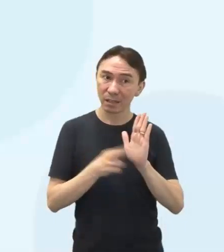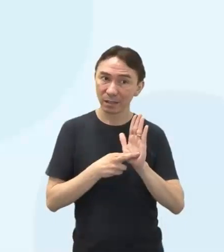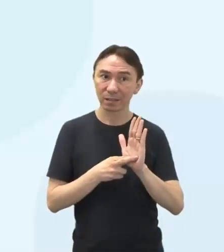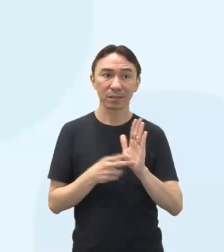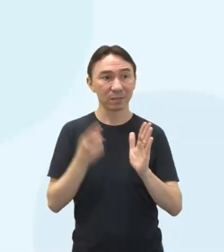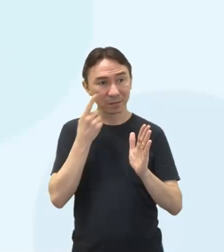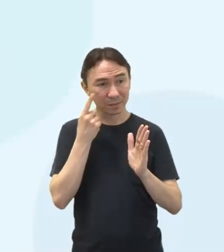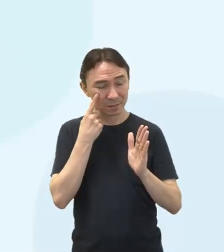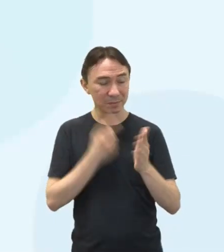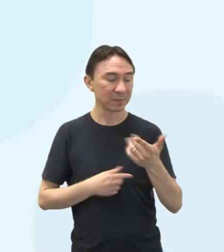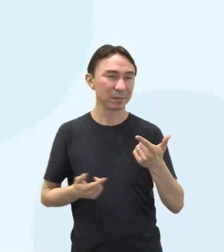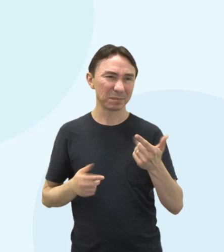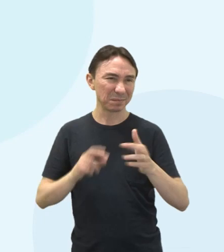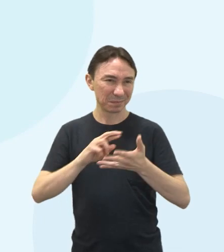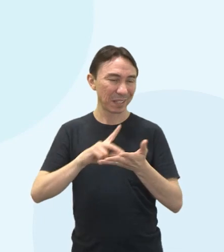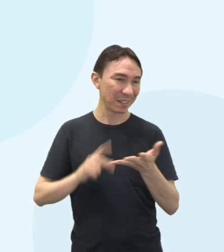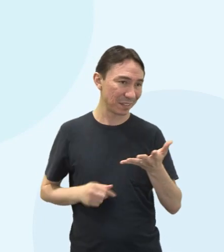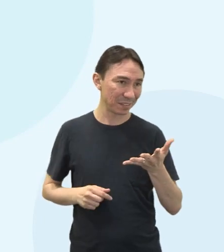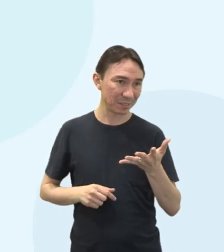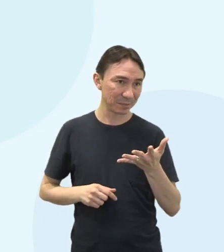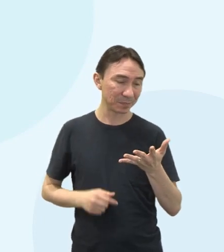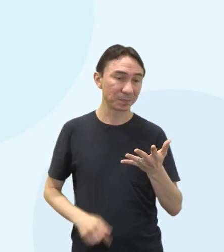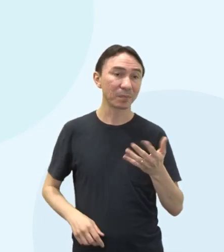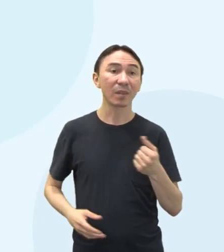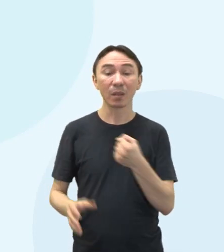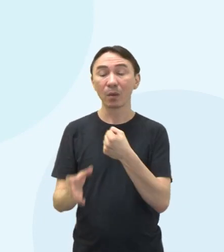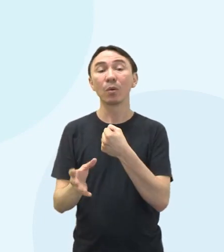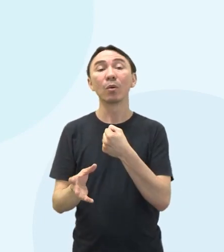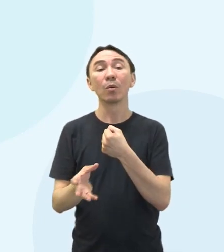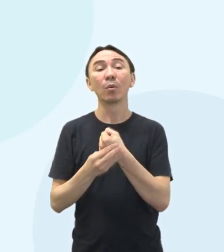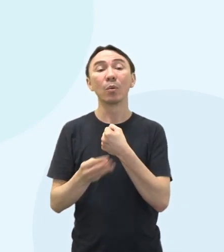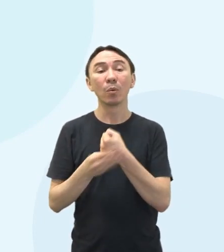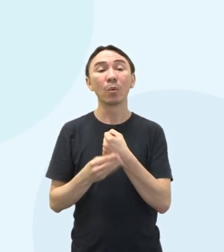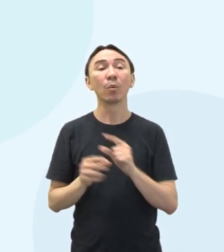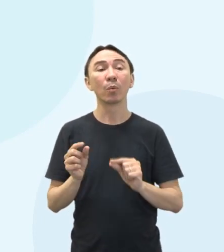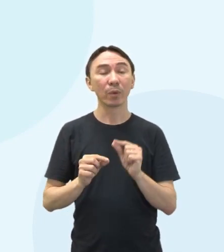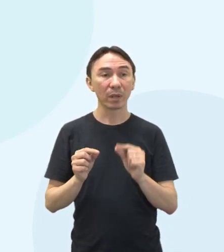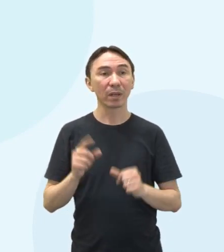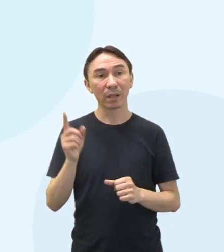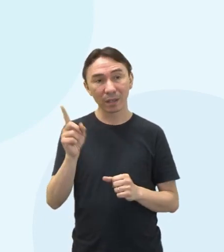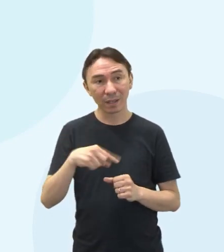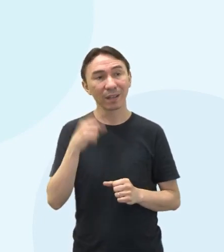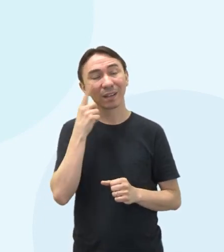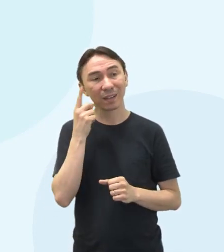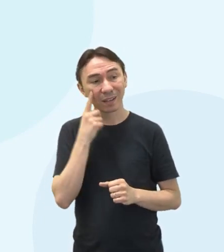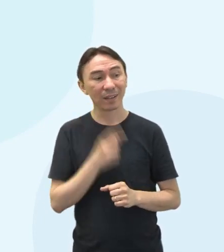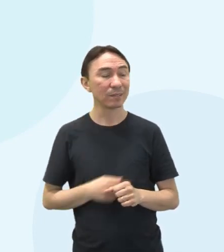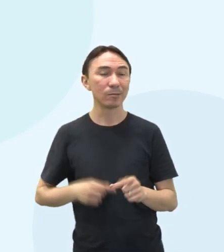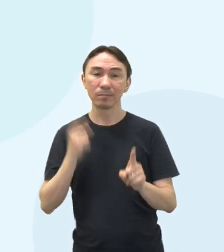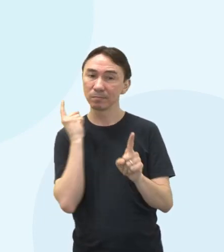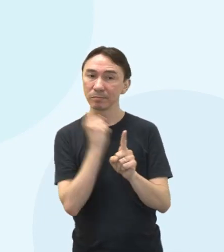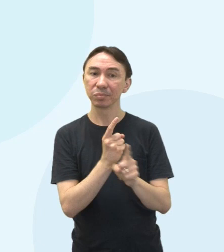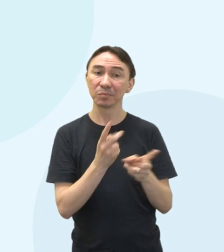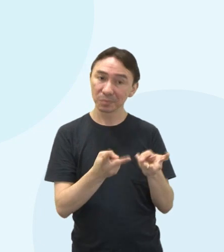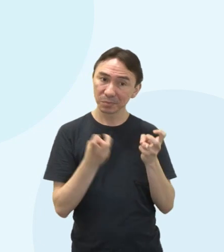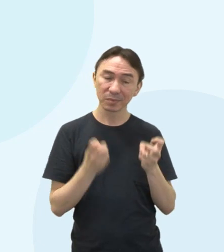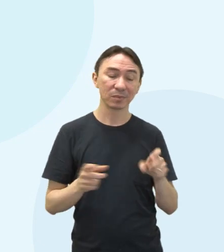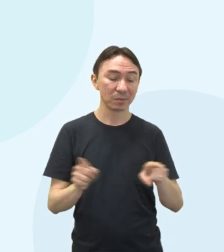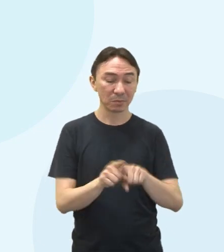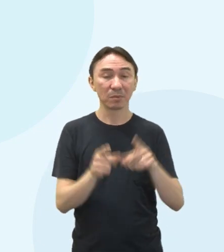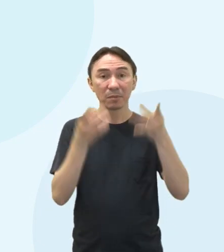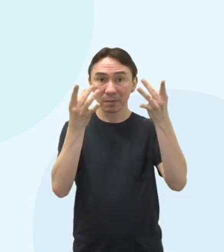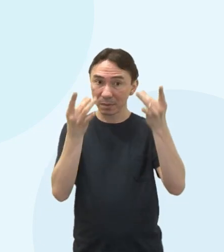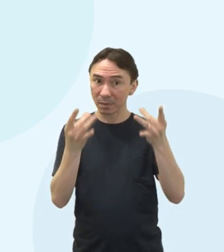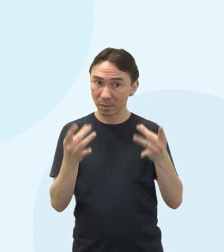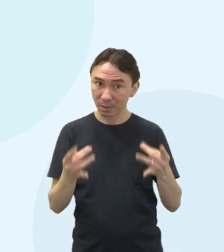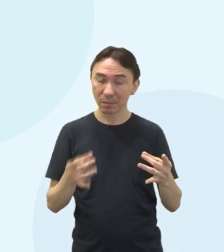faltantes ou seguintes o objeto de conhecimento a identificação e descrição dessas regularidades